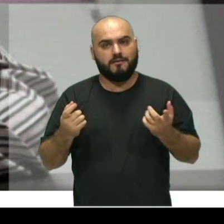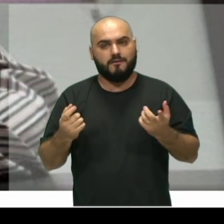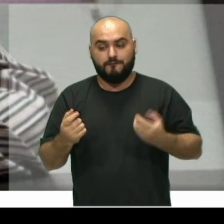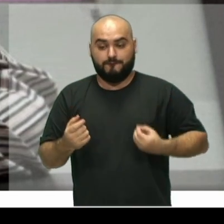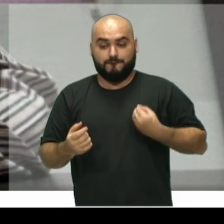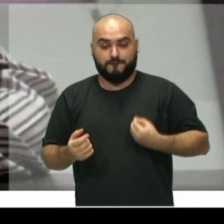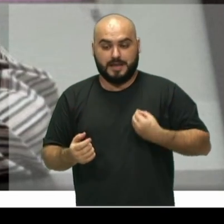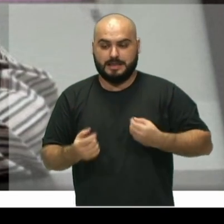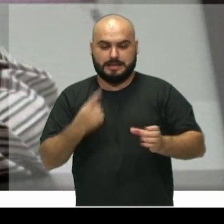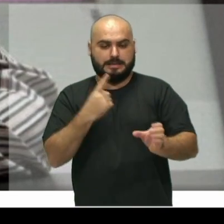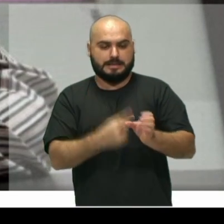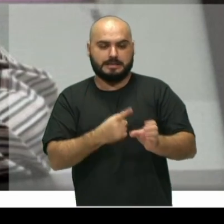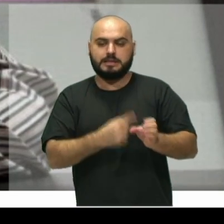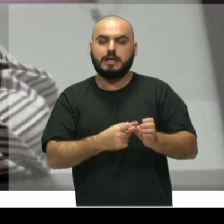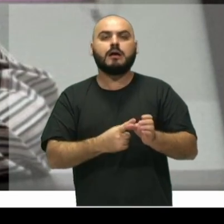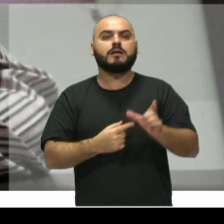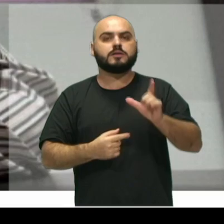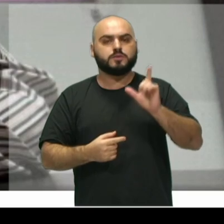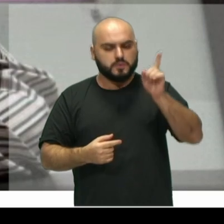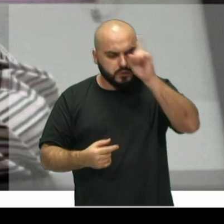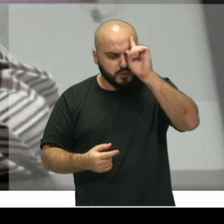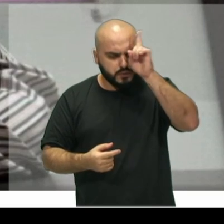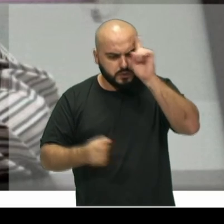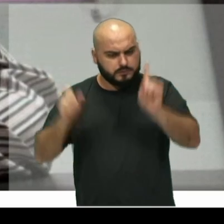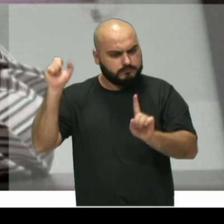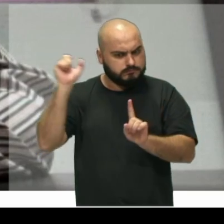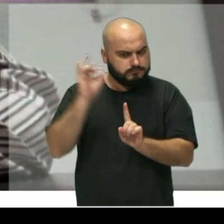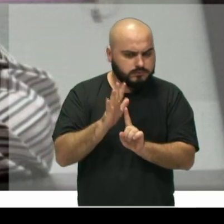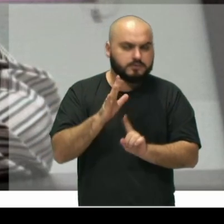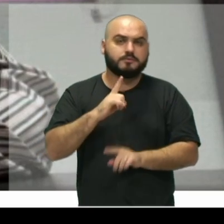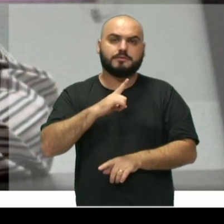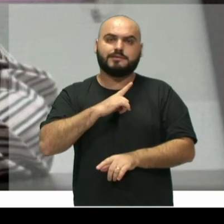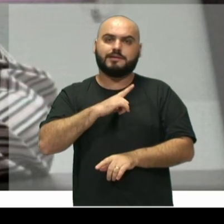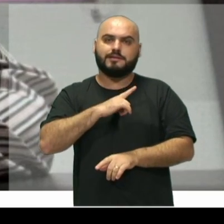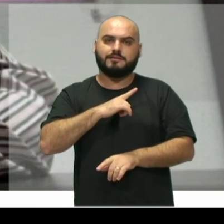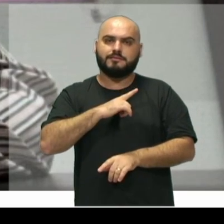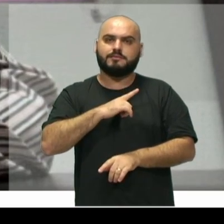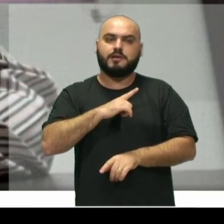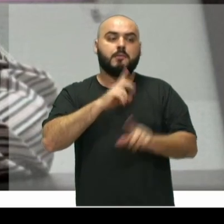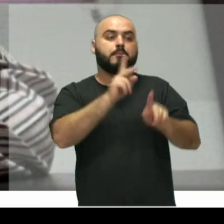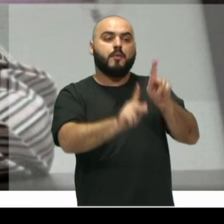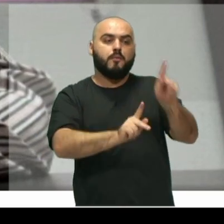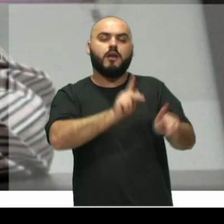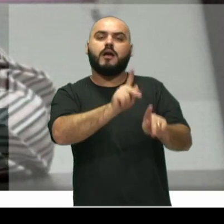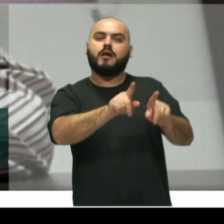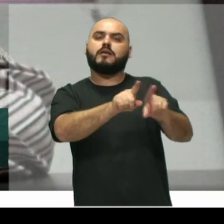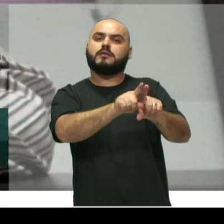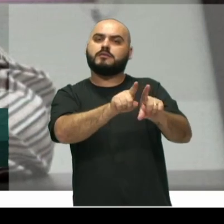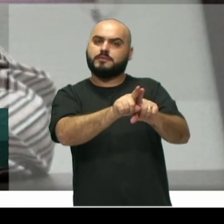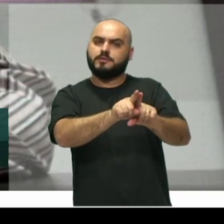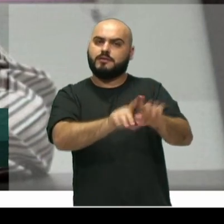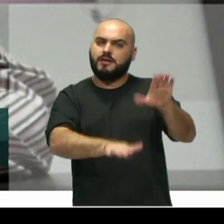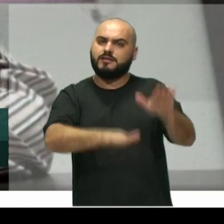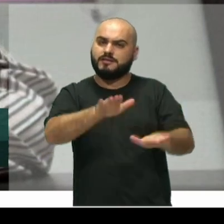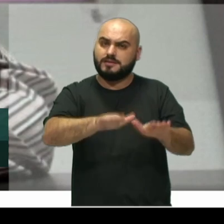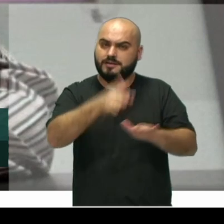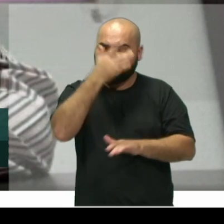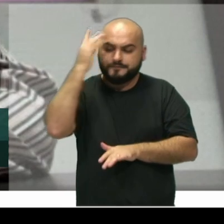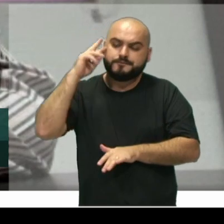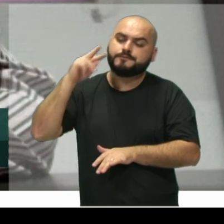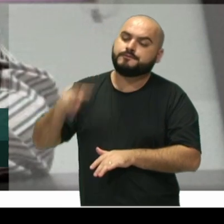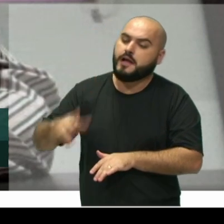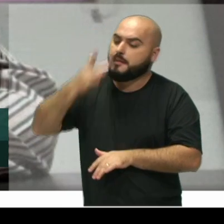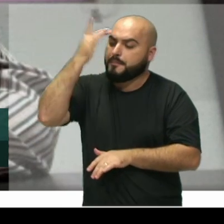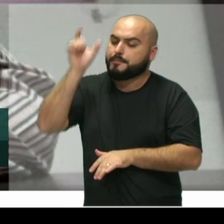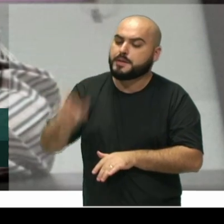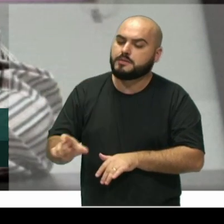cidade, na qualidade de vida das pessoas, e não muito, ou até o senso comum, trata as pessoas, quando estão nessa situação,